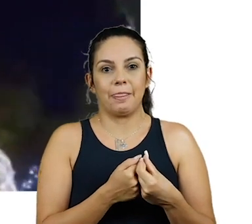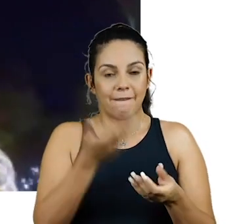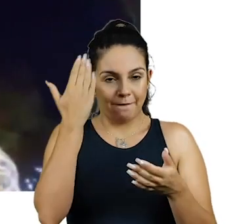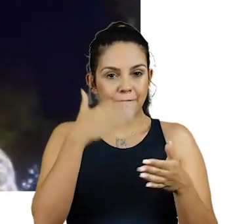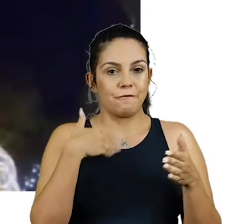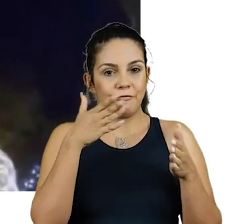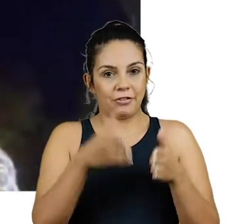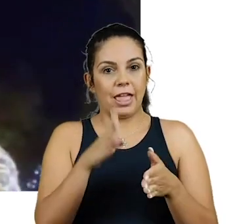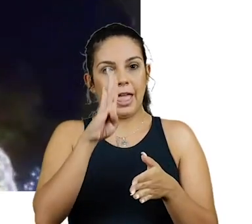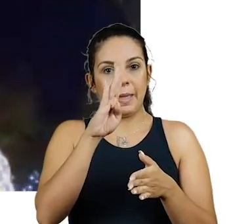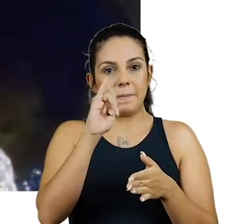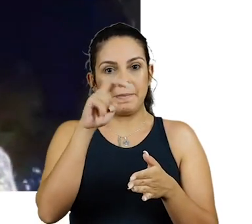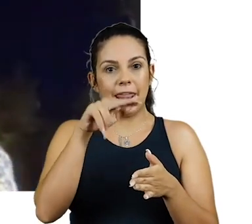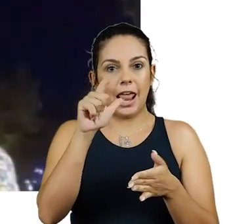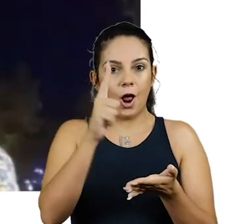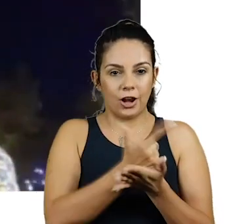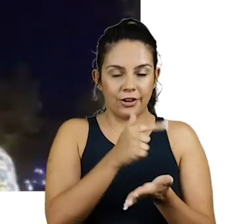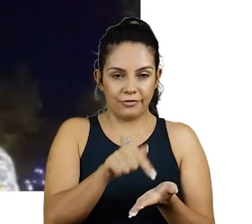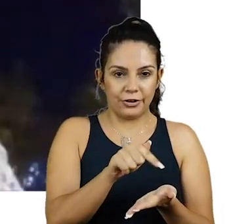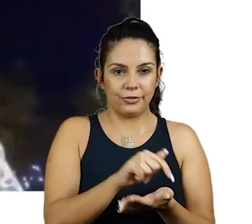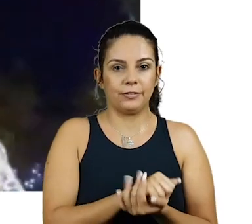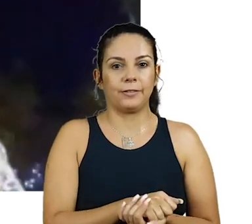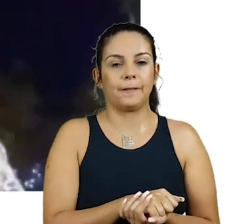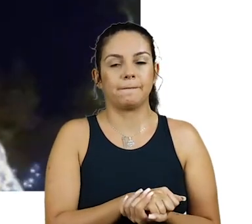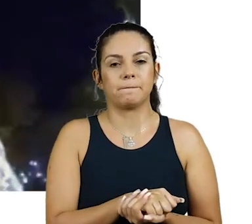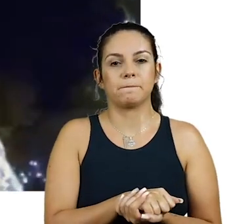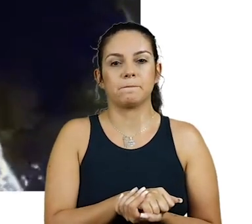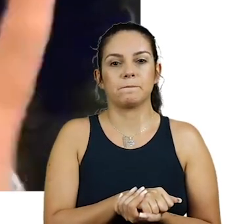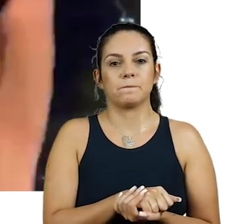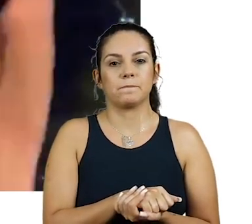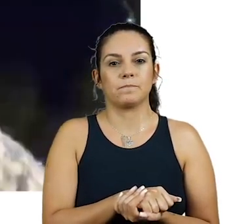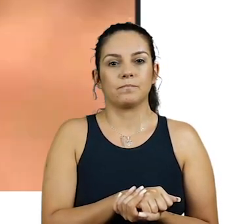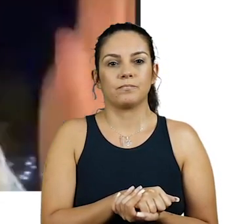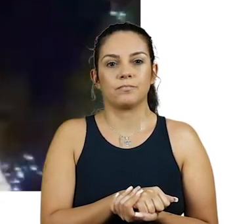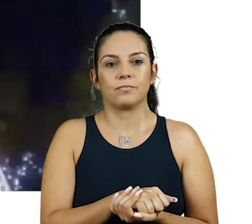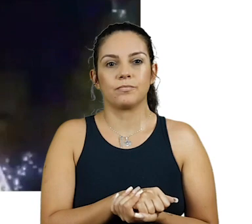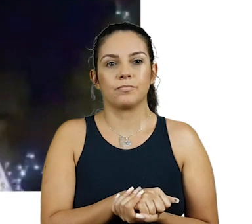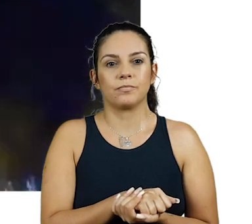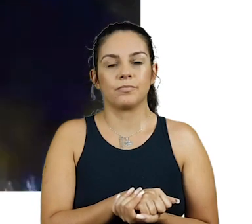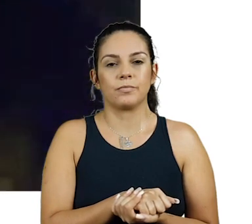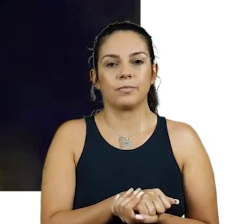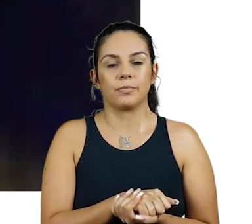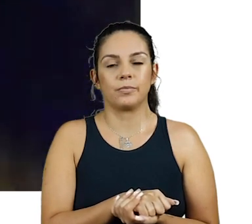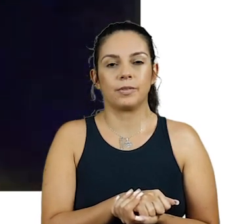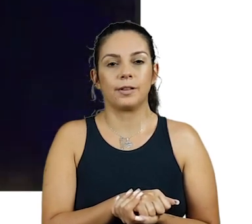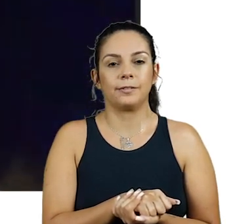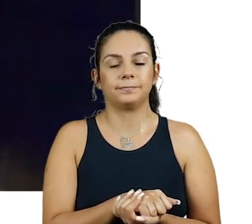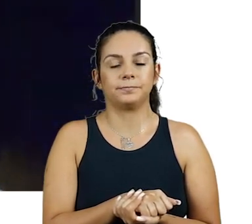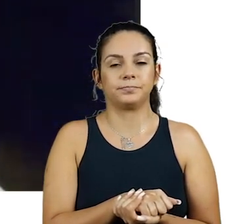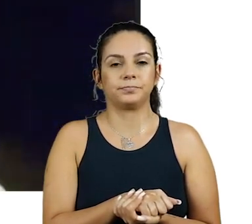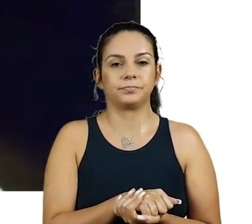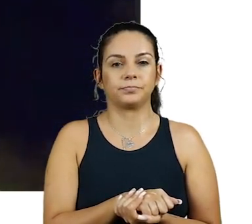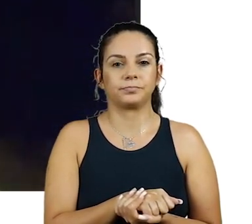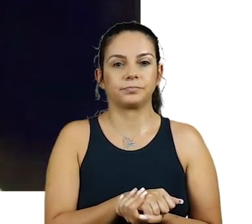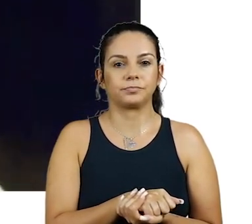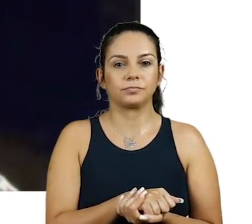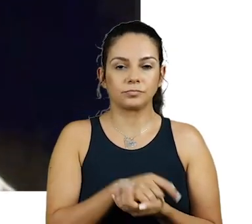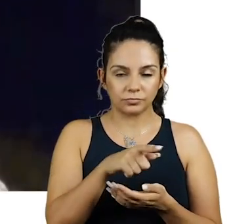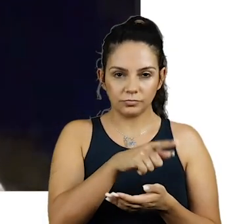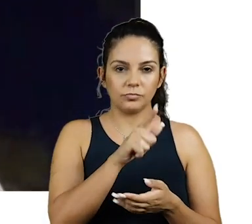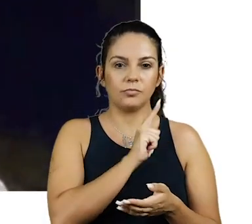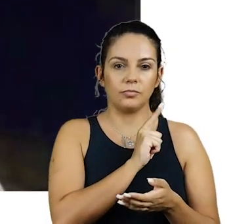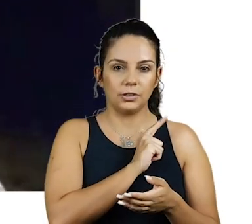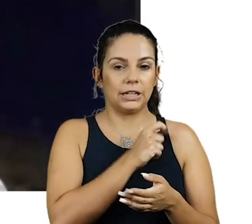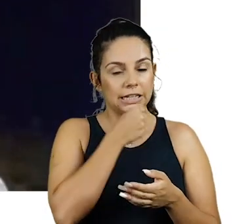uma vez, do livro, e era assim, eu sempre fico super, super grato, porque o Sempre o Papo me levou o Brasil todo, enfim, e aí eu juntei